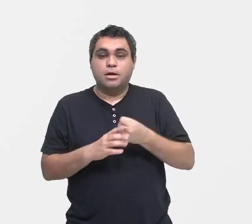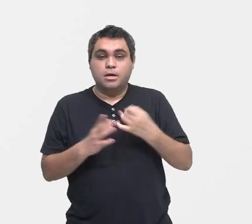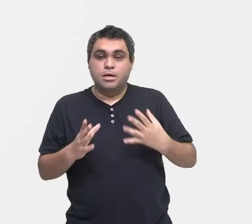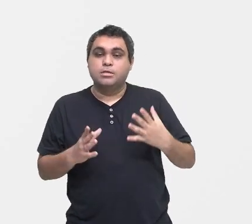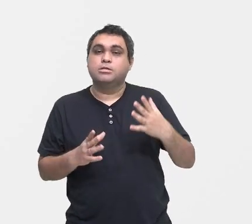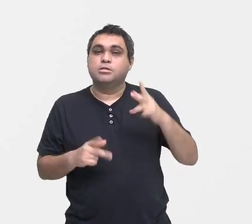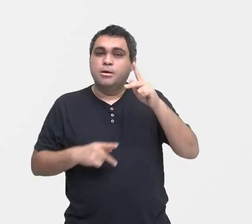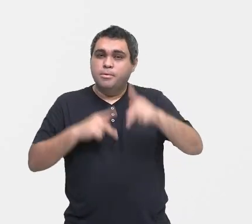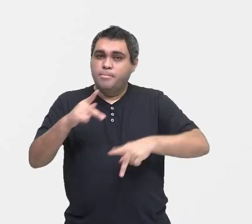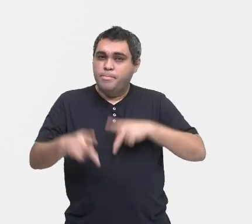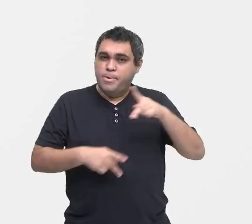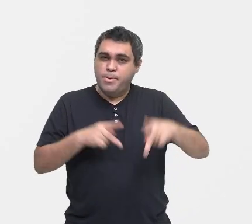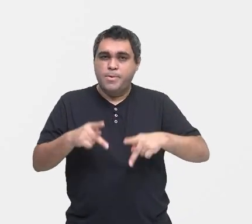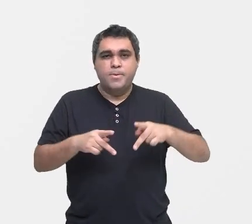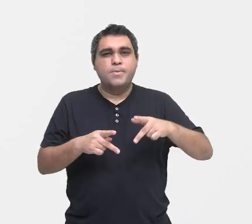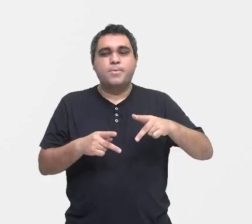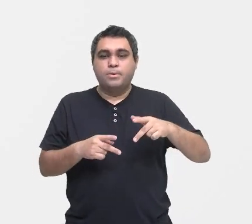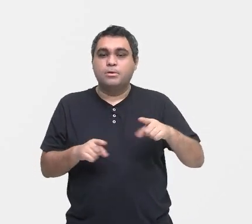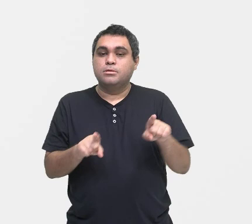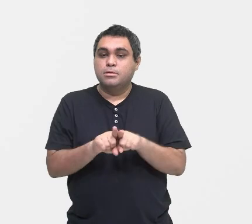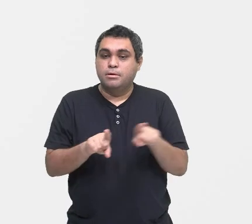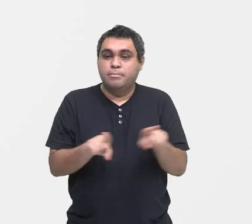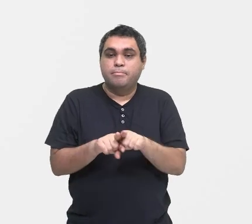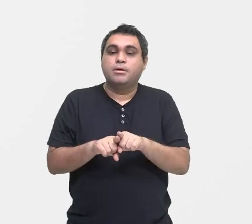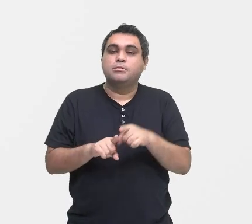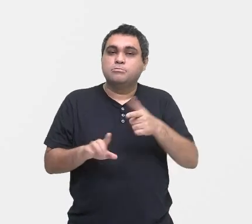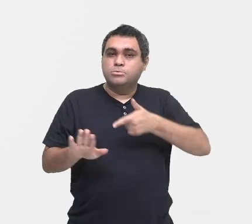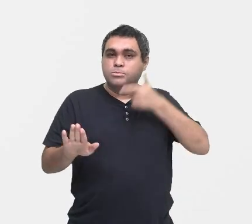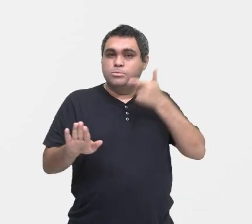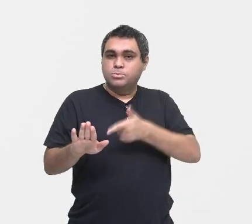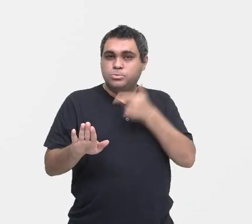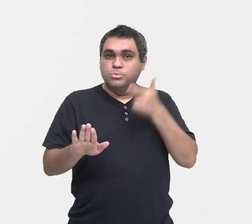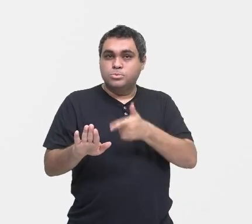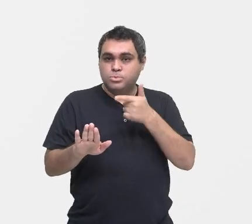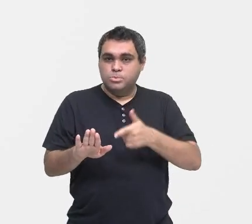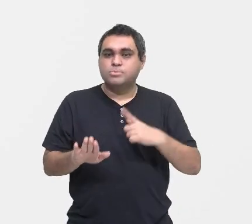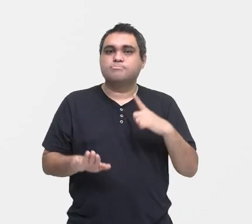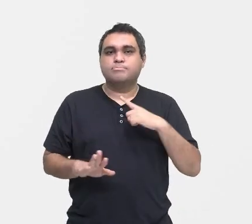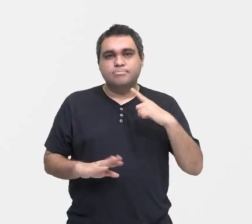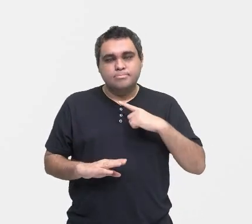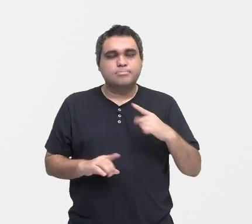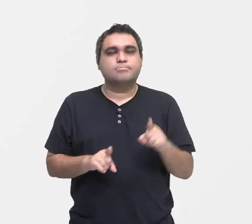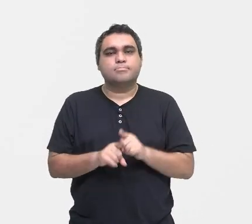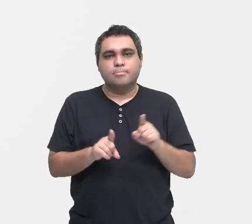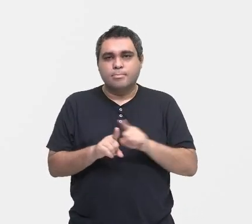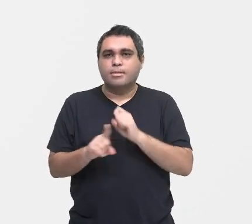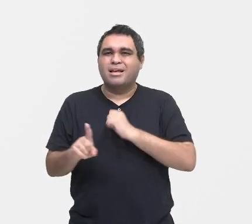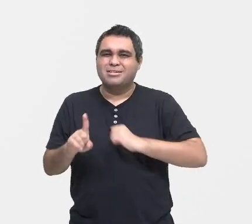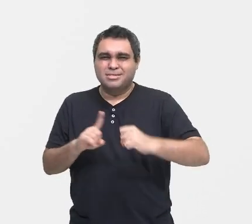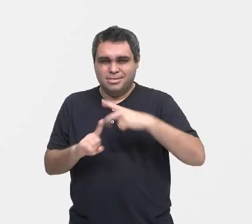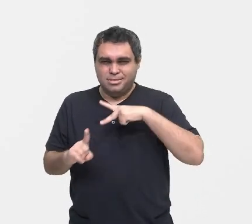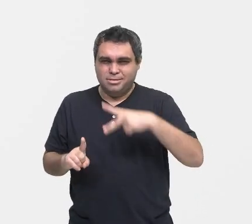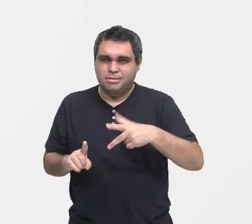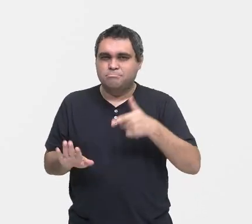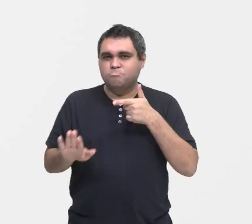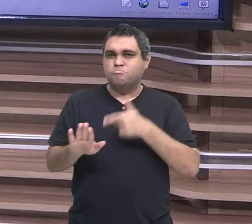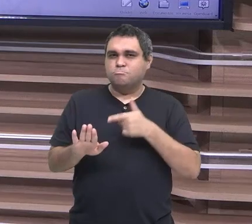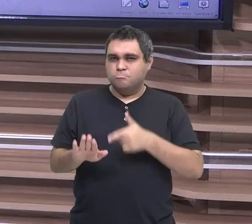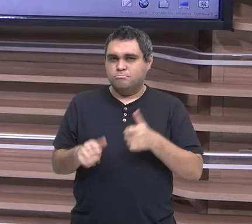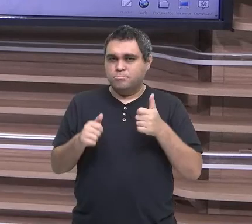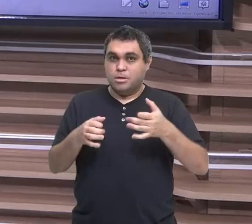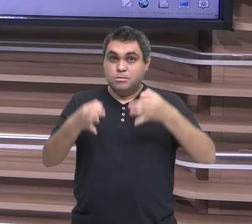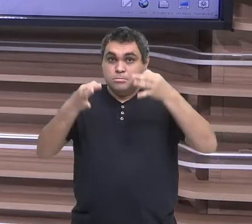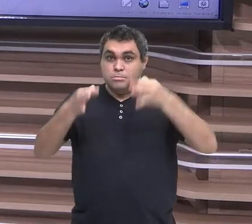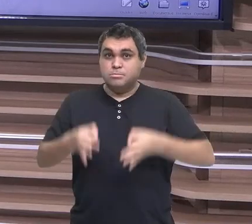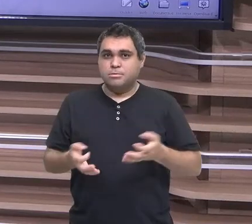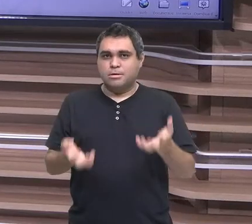possuem um forte teor satírico, sim, satirizando a sociedade portuguesa, indicando ali uma moral. Muito